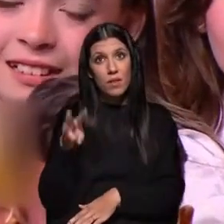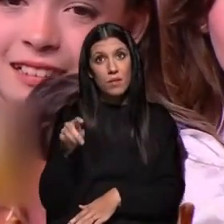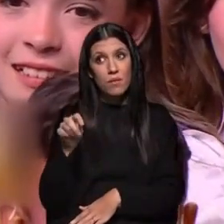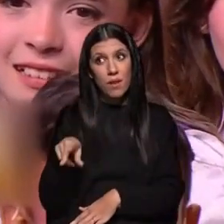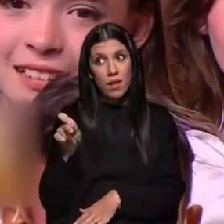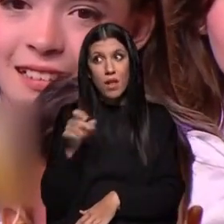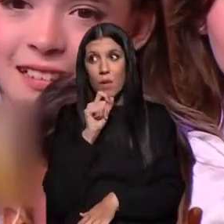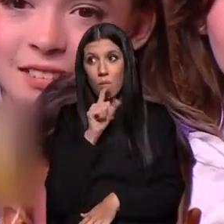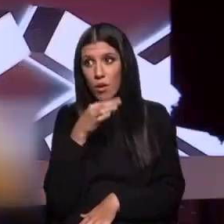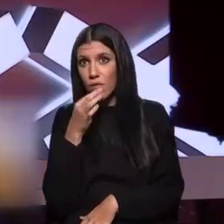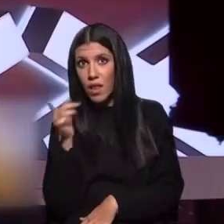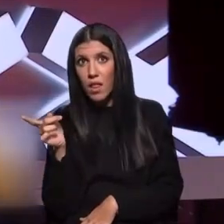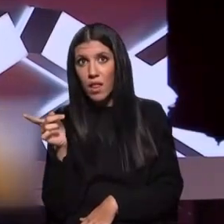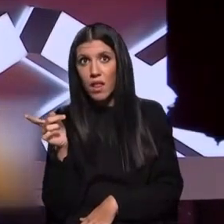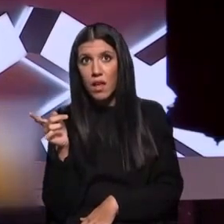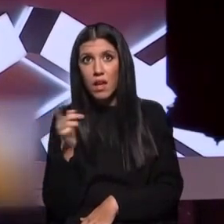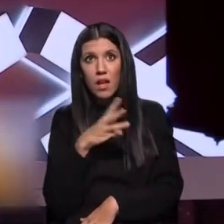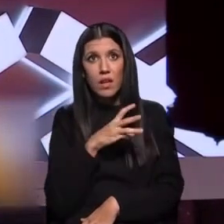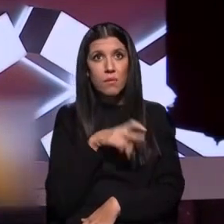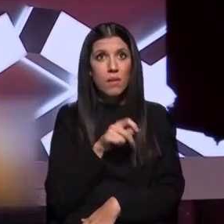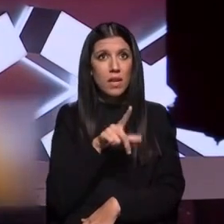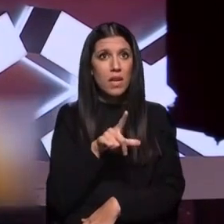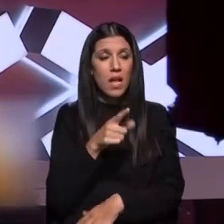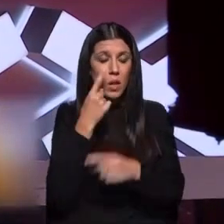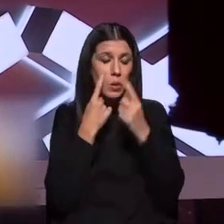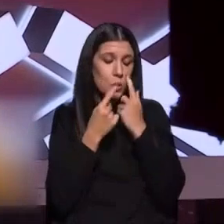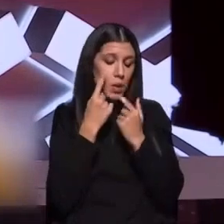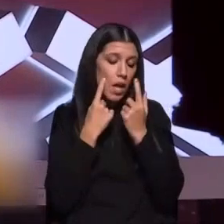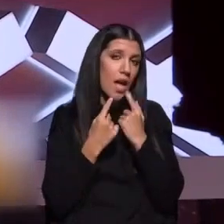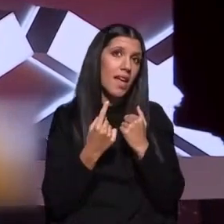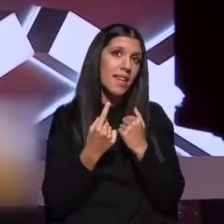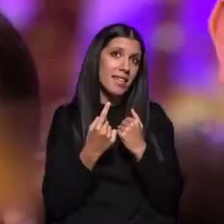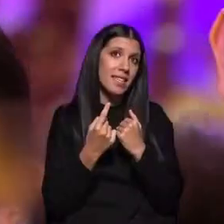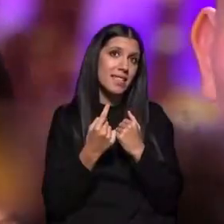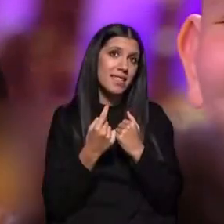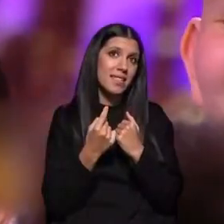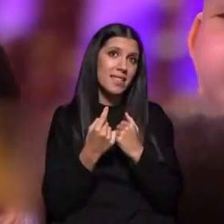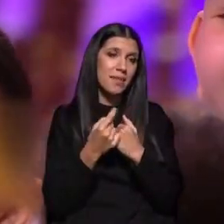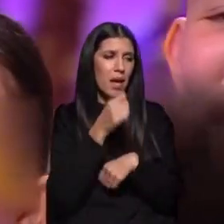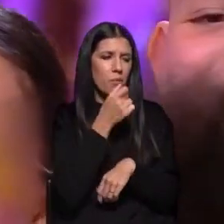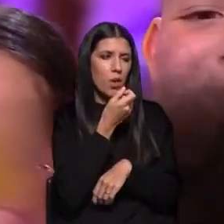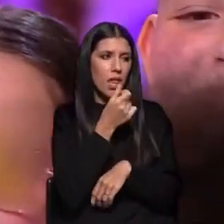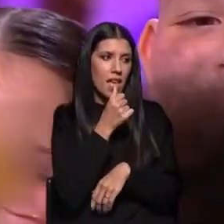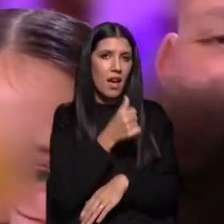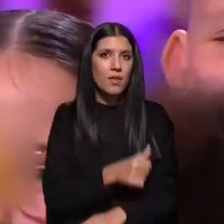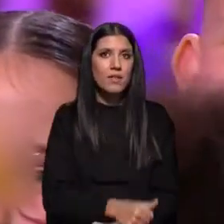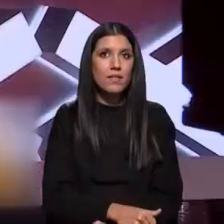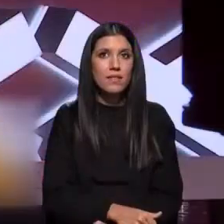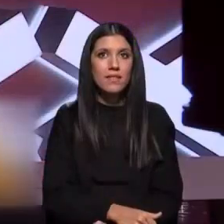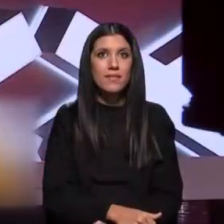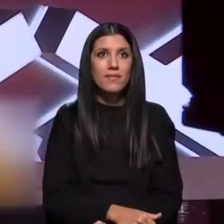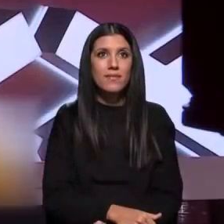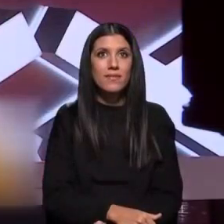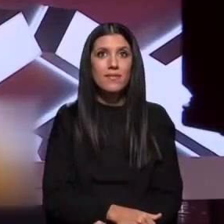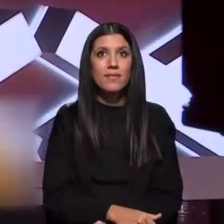podes falar tu? Posso. O Manel não deve estar em condições, deve estar a chorar. É uma aguinha, Manel. Oh, Pereira. Para